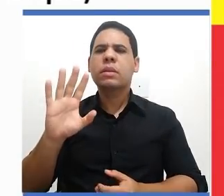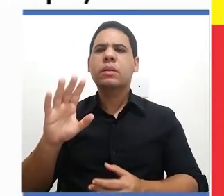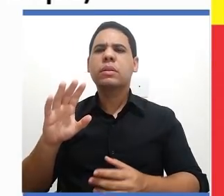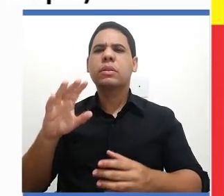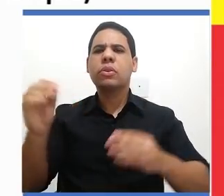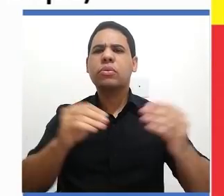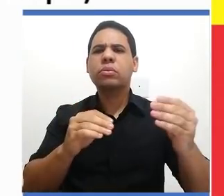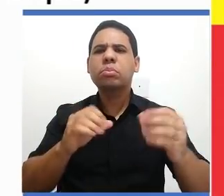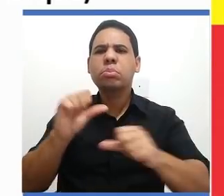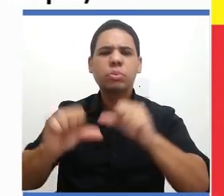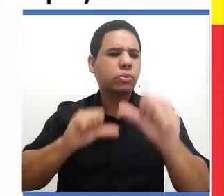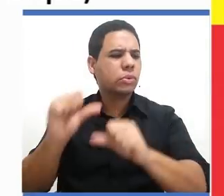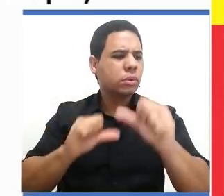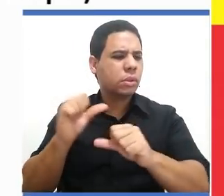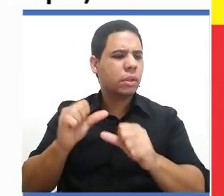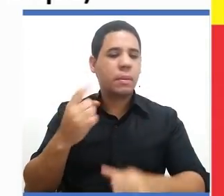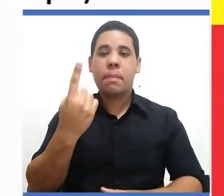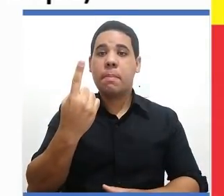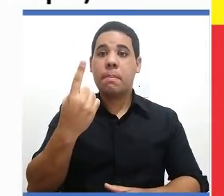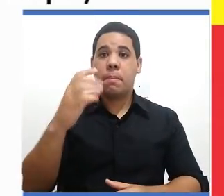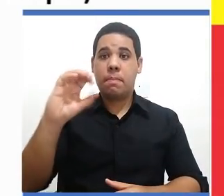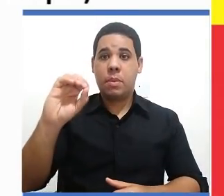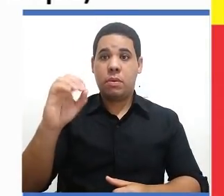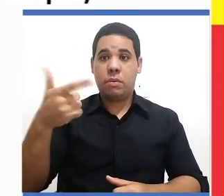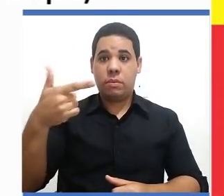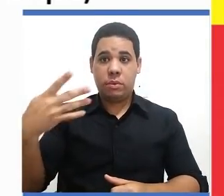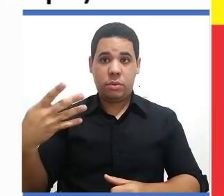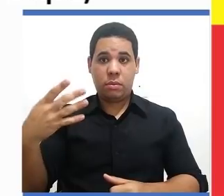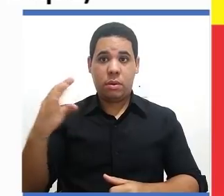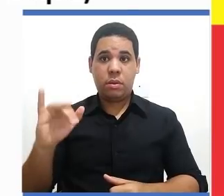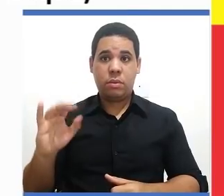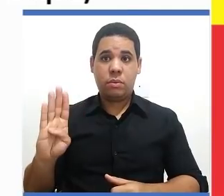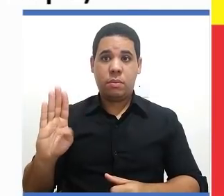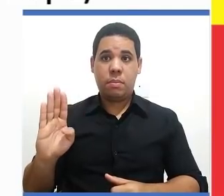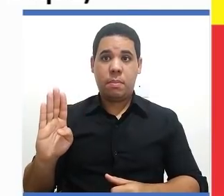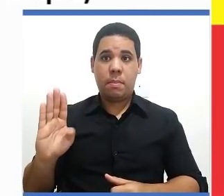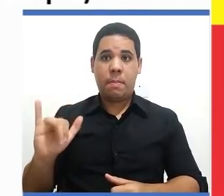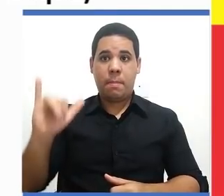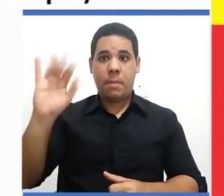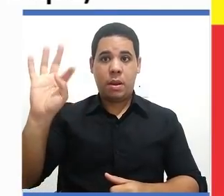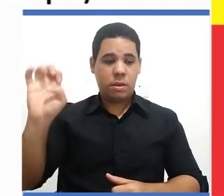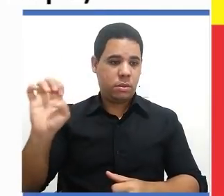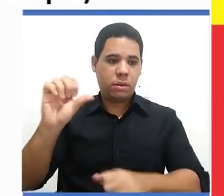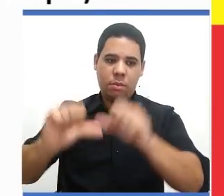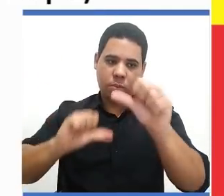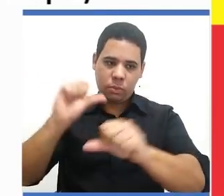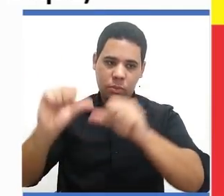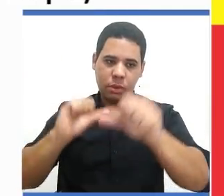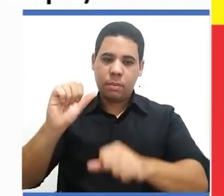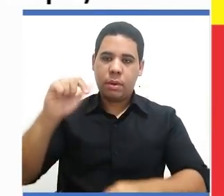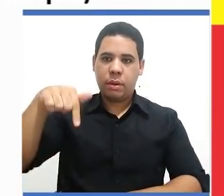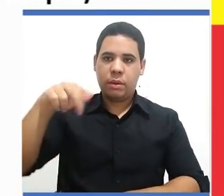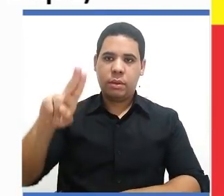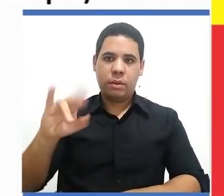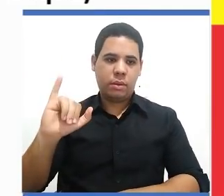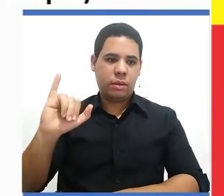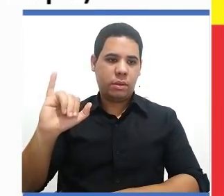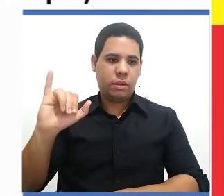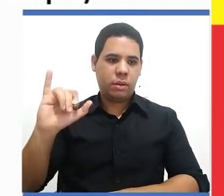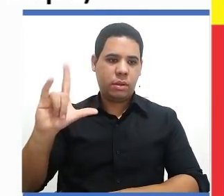kilobytes, nós temos o megabyte. Se a gente também multiplicar, aumentar 1024